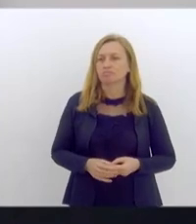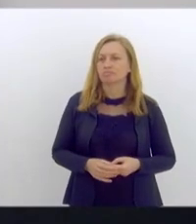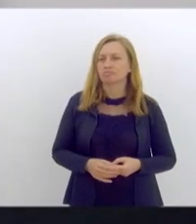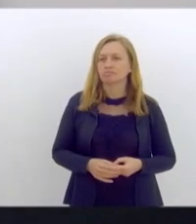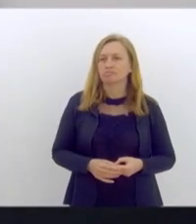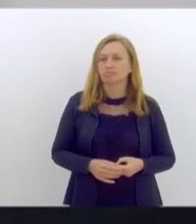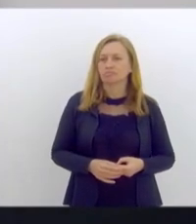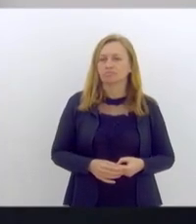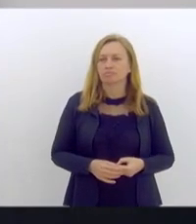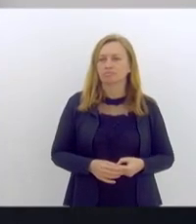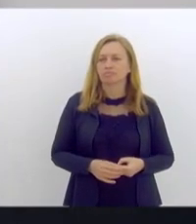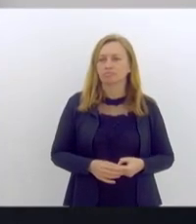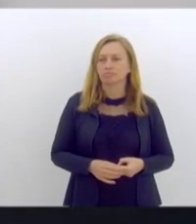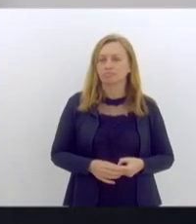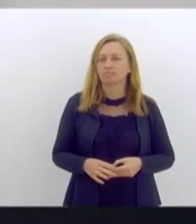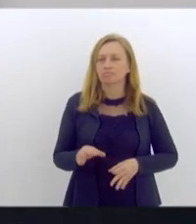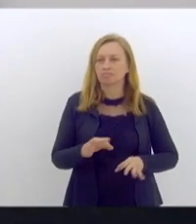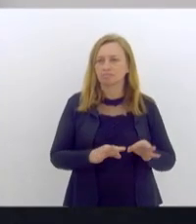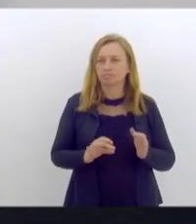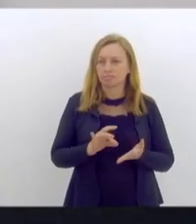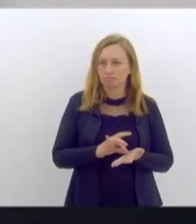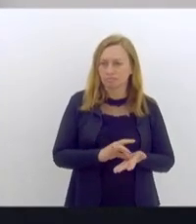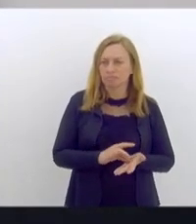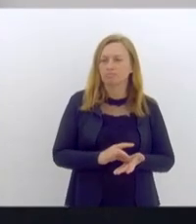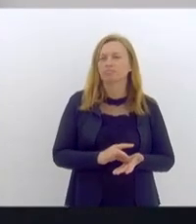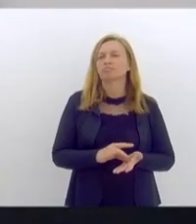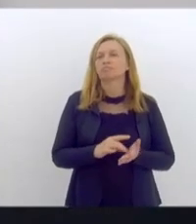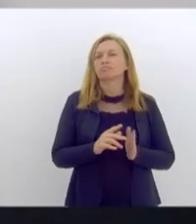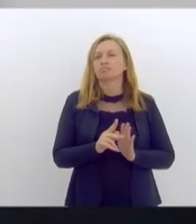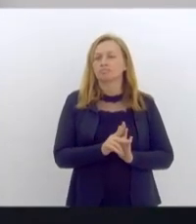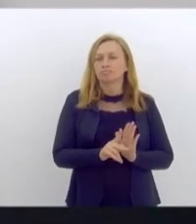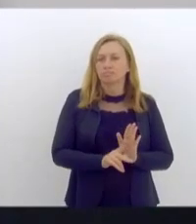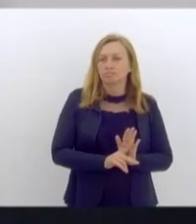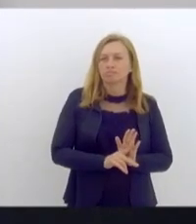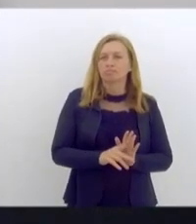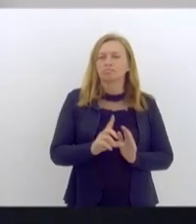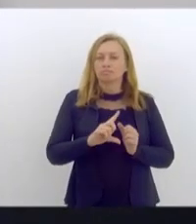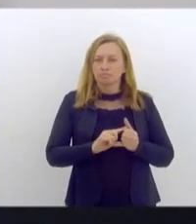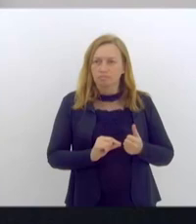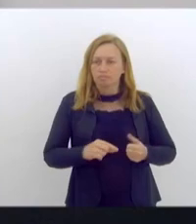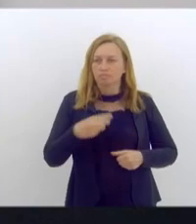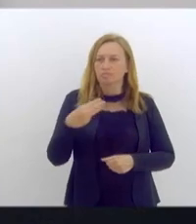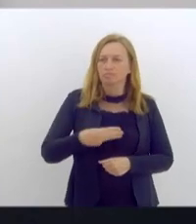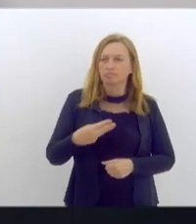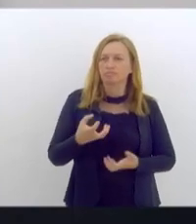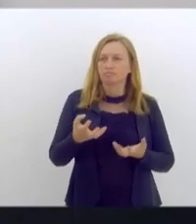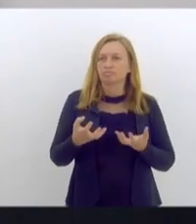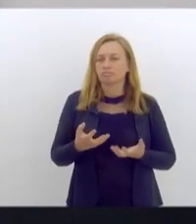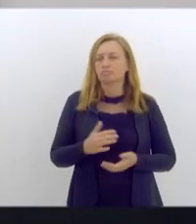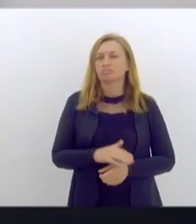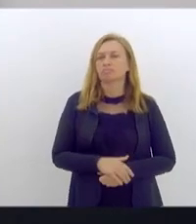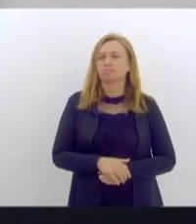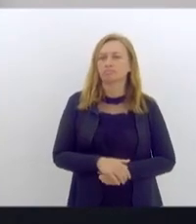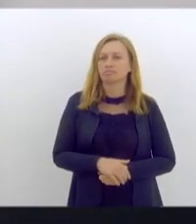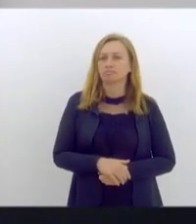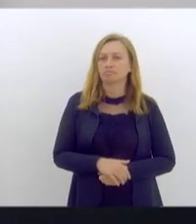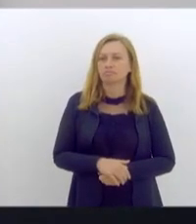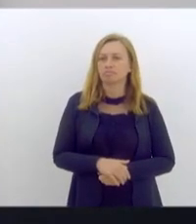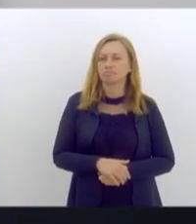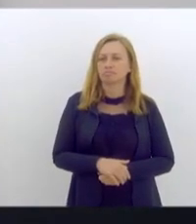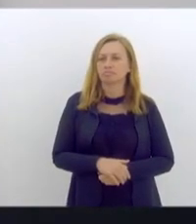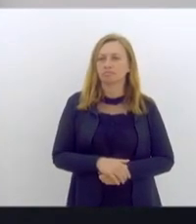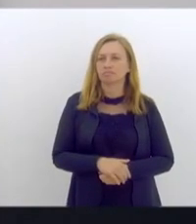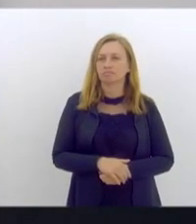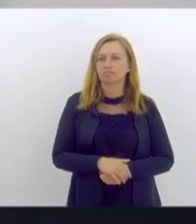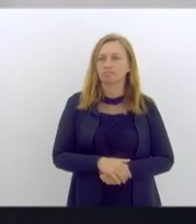pela projeto original do artigo 3º eles querem dispensar a